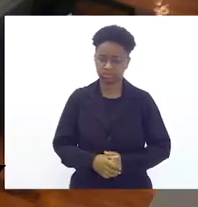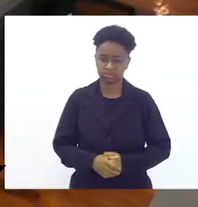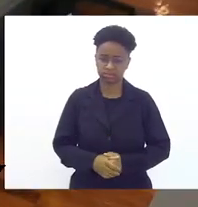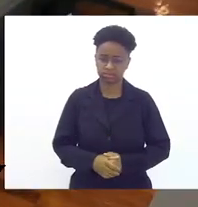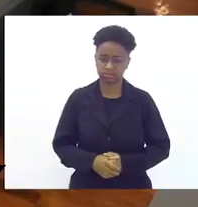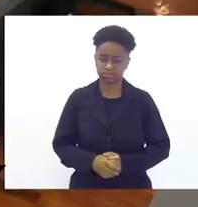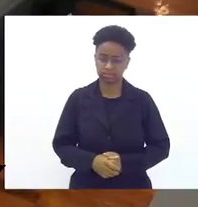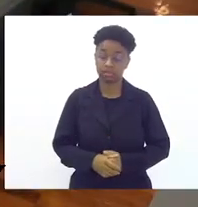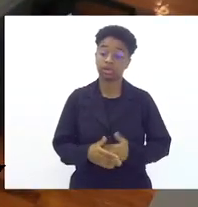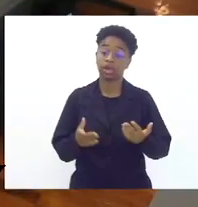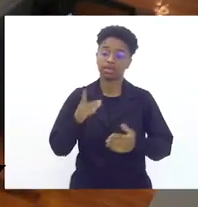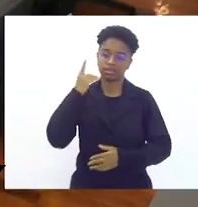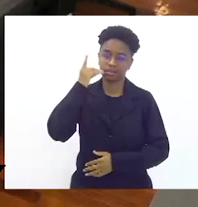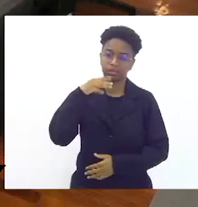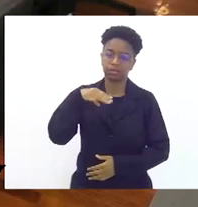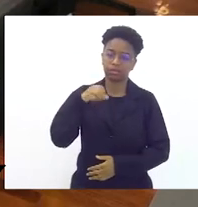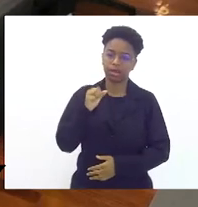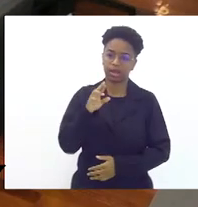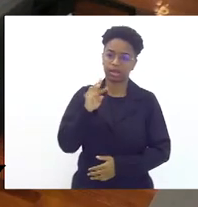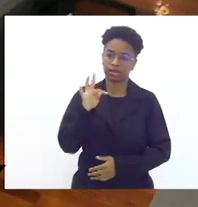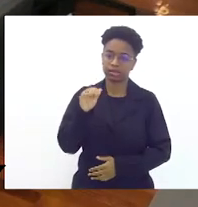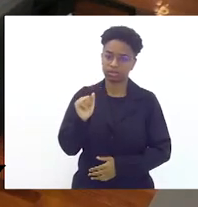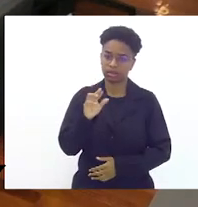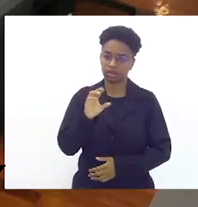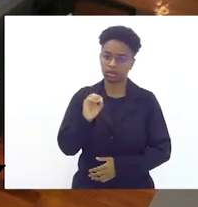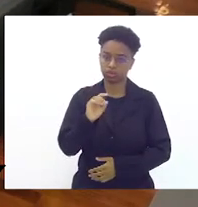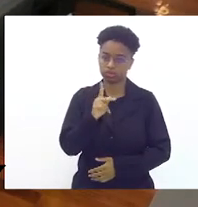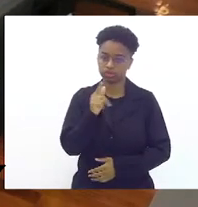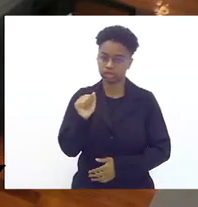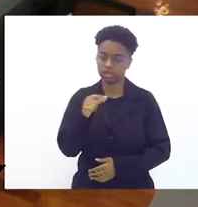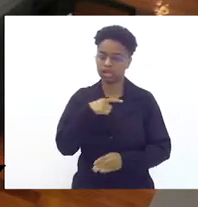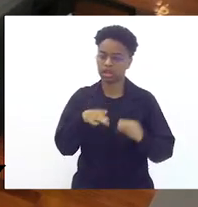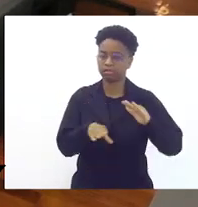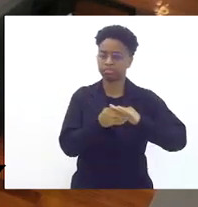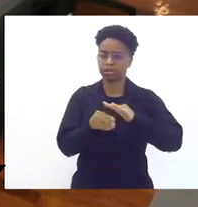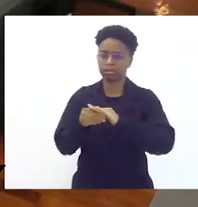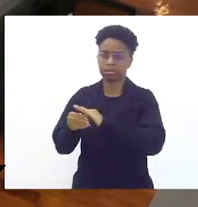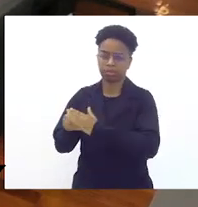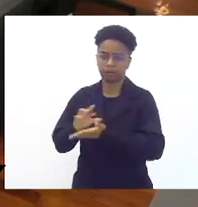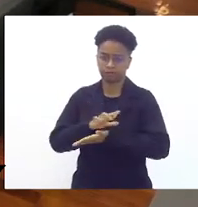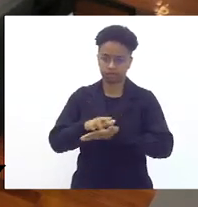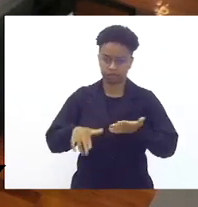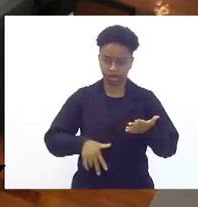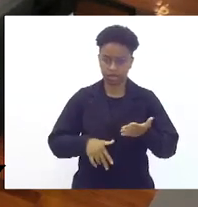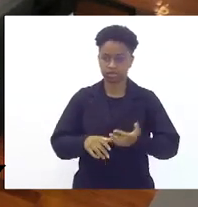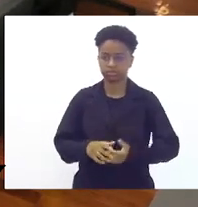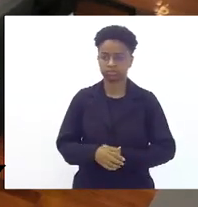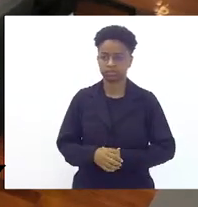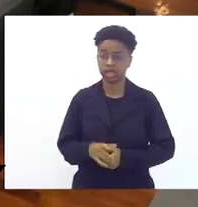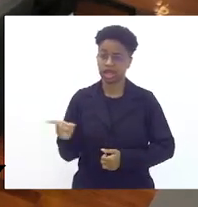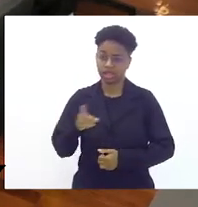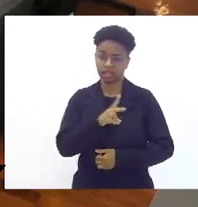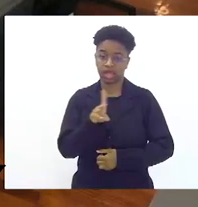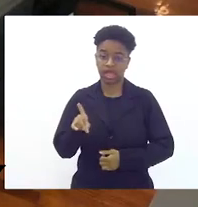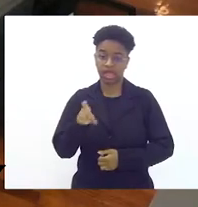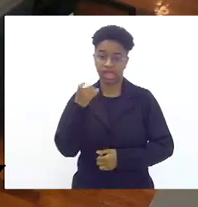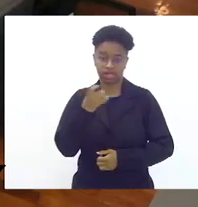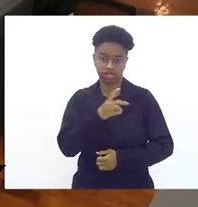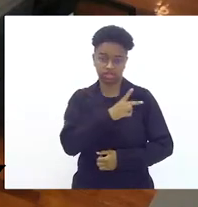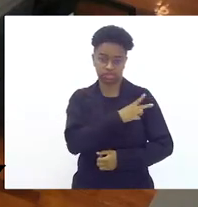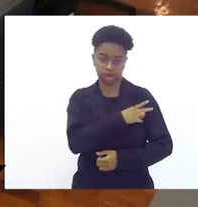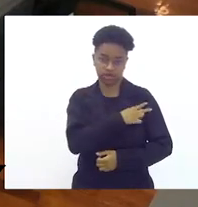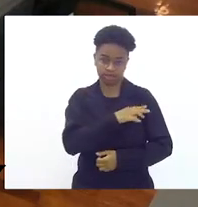a deputada Marta Rocha fez várias emendas ao projeto deputada Marta Rocha foi chefe de Polícia Civil